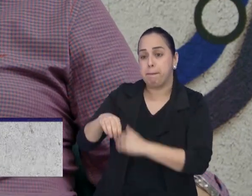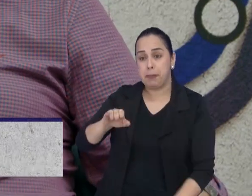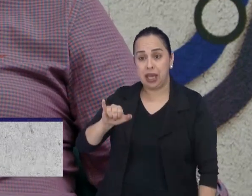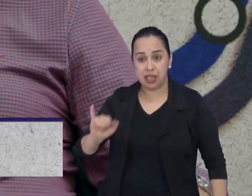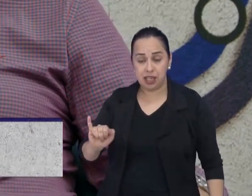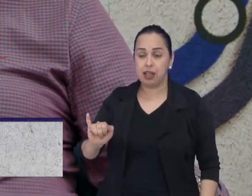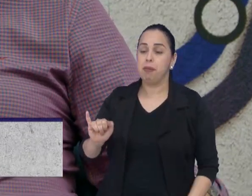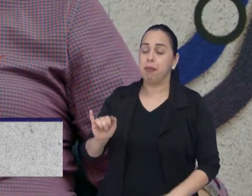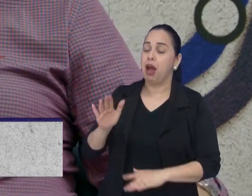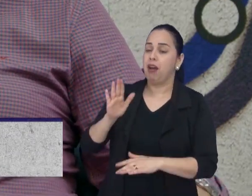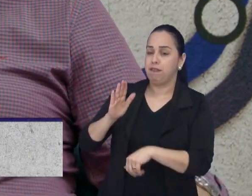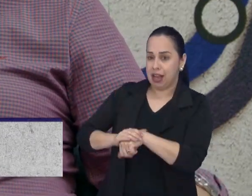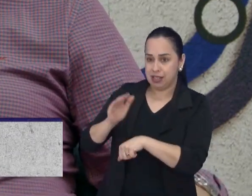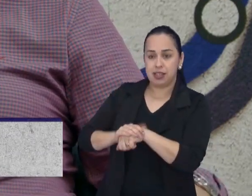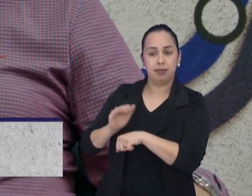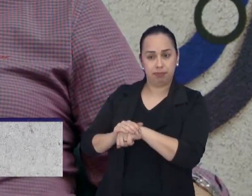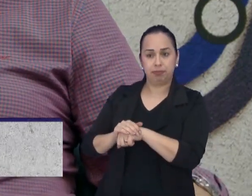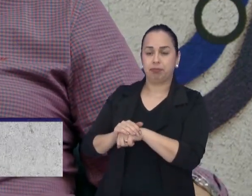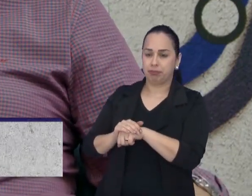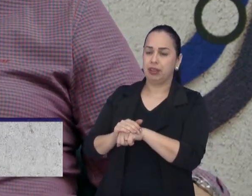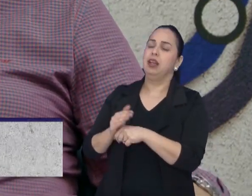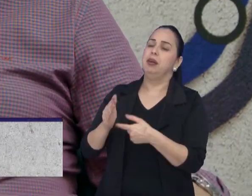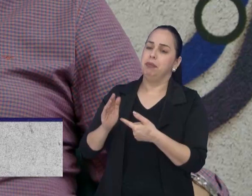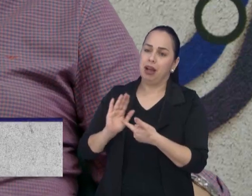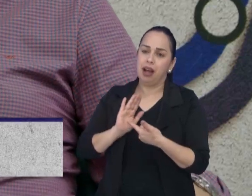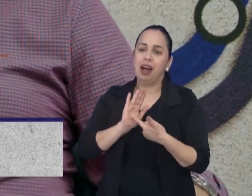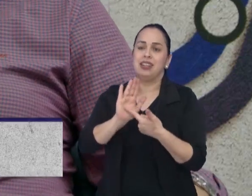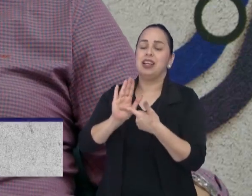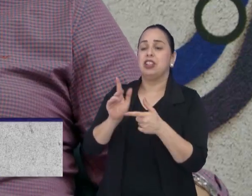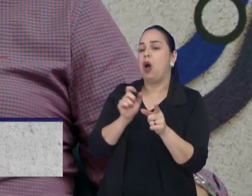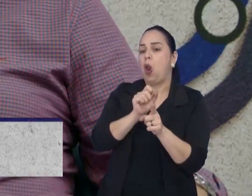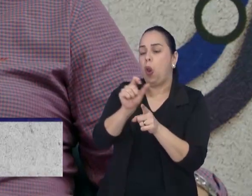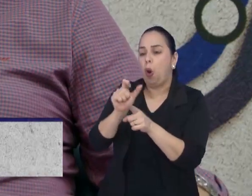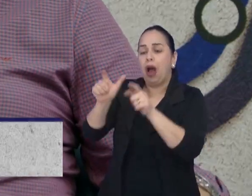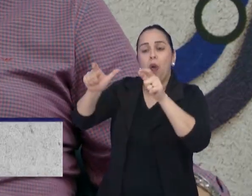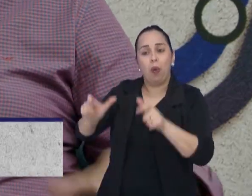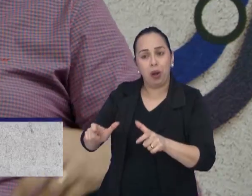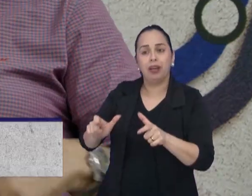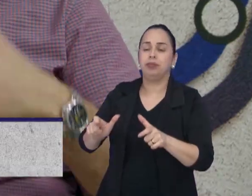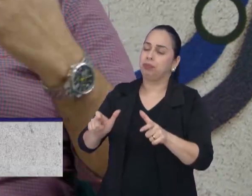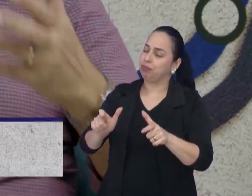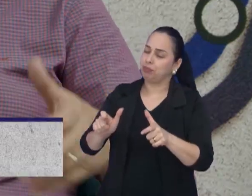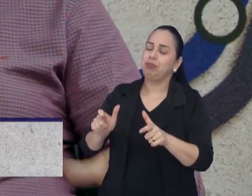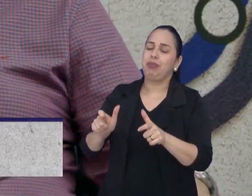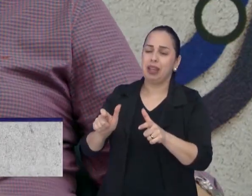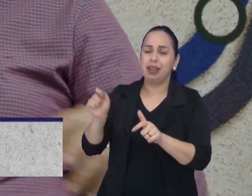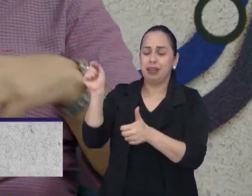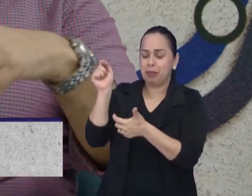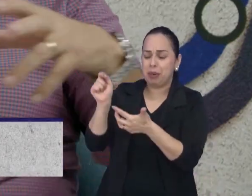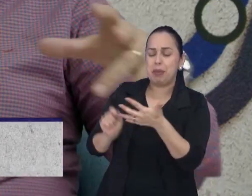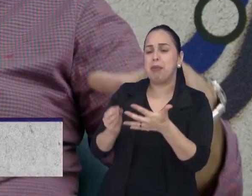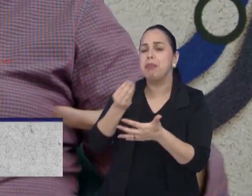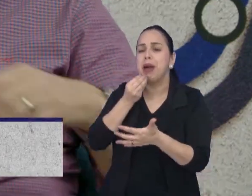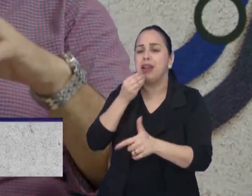MEI para produzir, para fazer, para apresentar, né? A locação do espaço, muitas vezes também, tudo isso gera